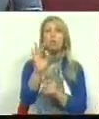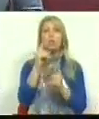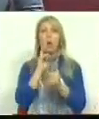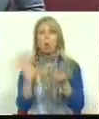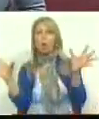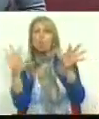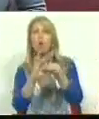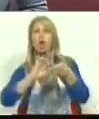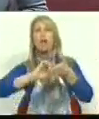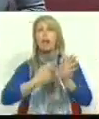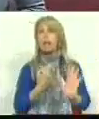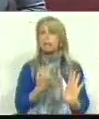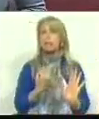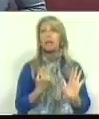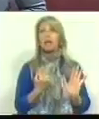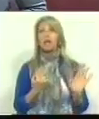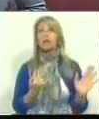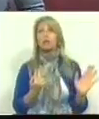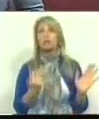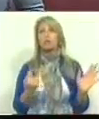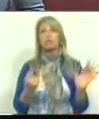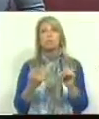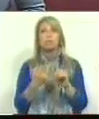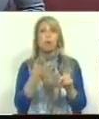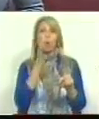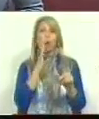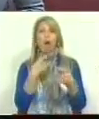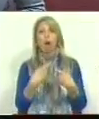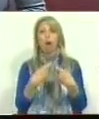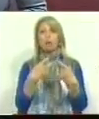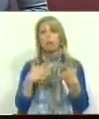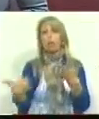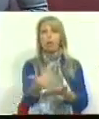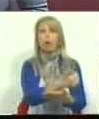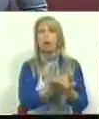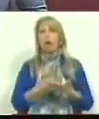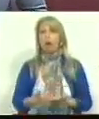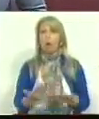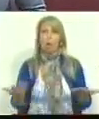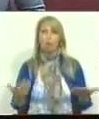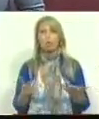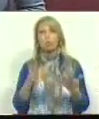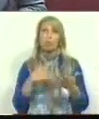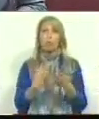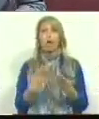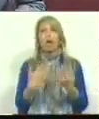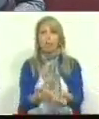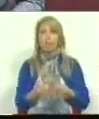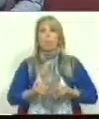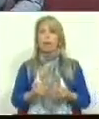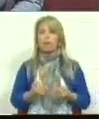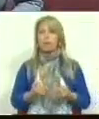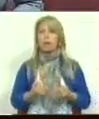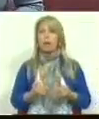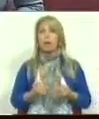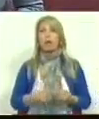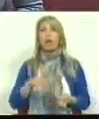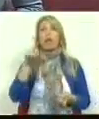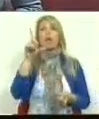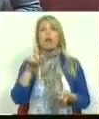necessidades, menos consumidoras dos seus recursos e, por isso, também promotoras da poupança, e que fomentem a